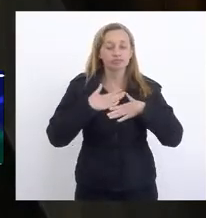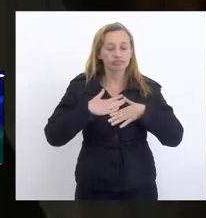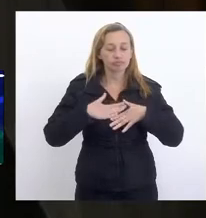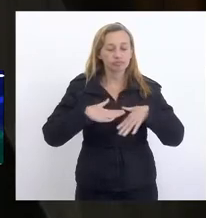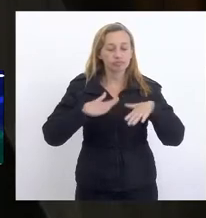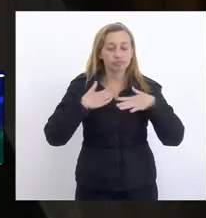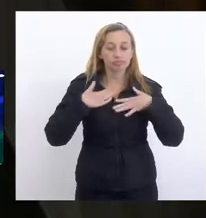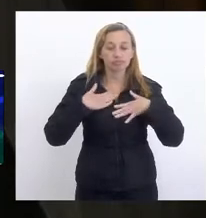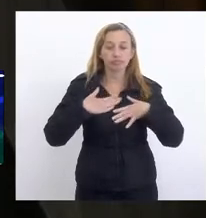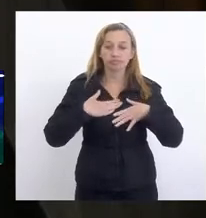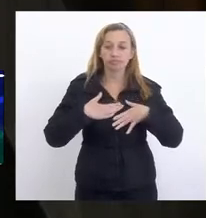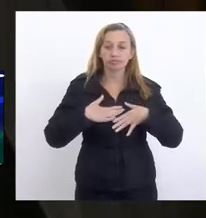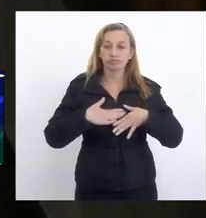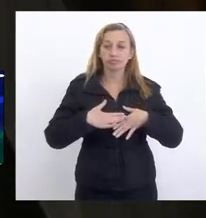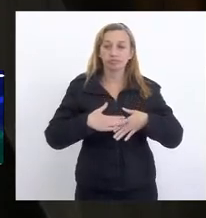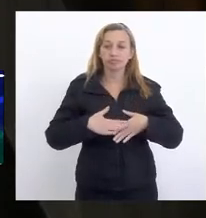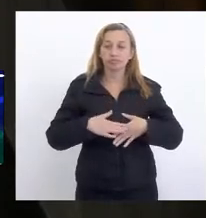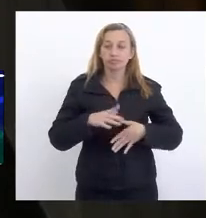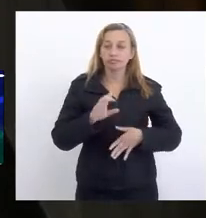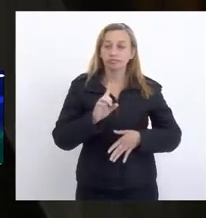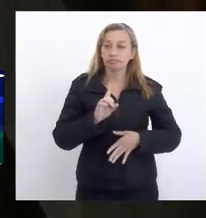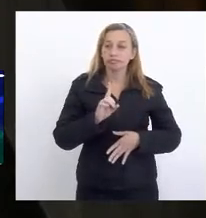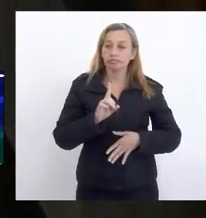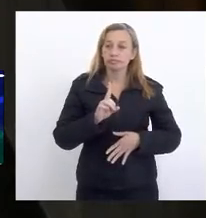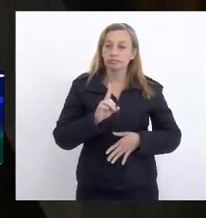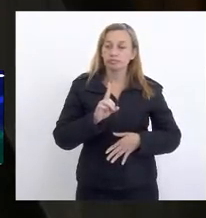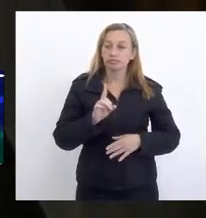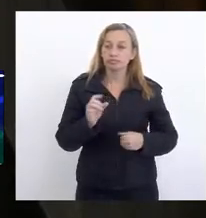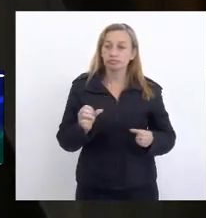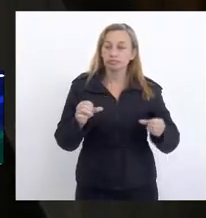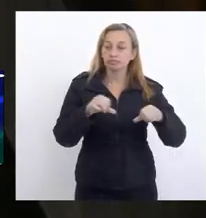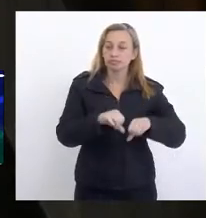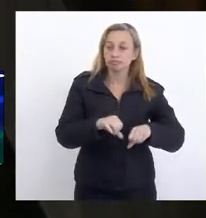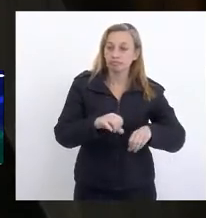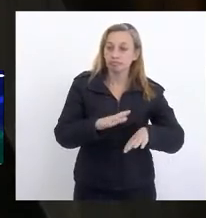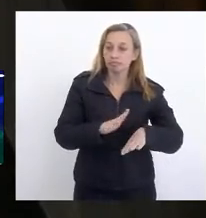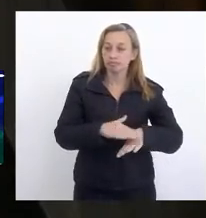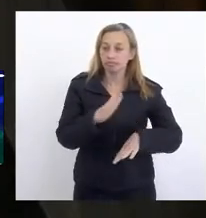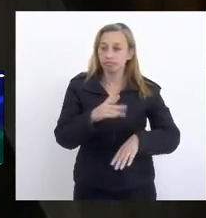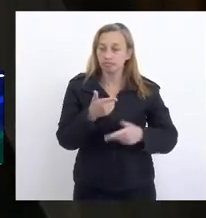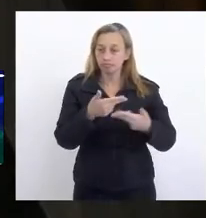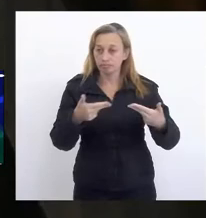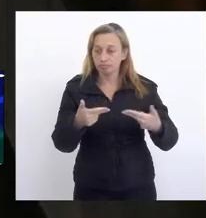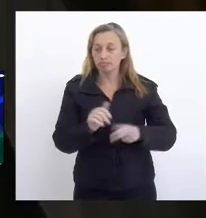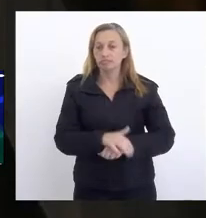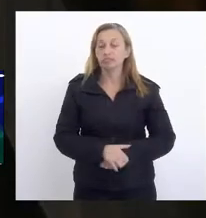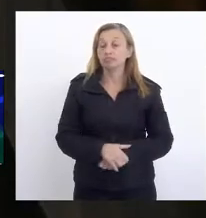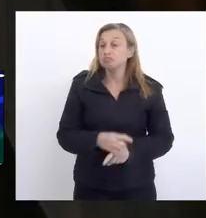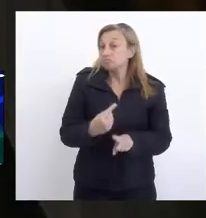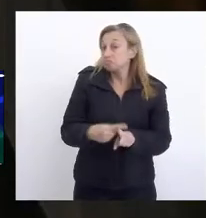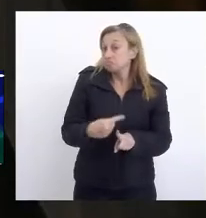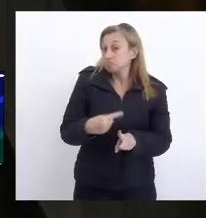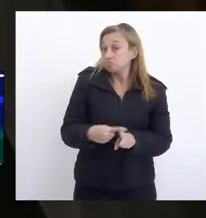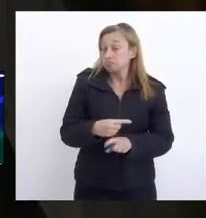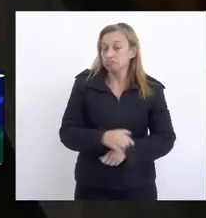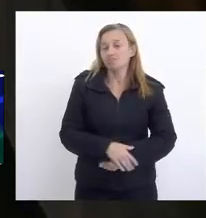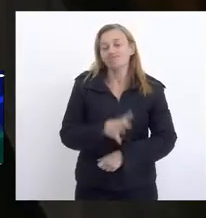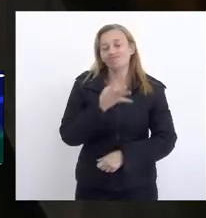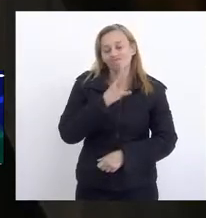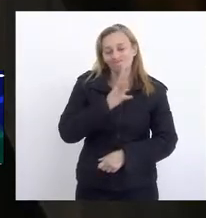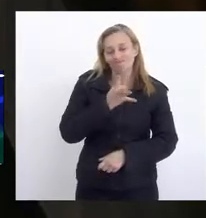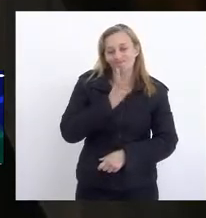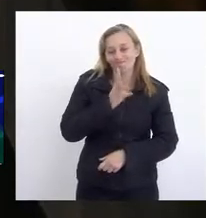cautela para não exacerbar os ânimos. Até porque